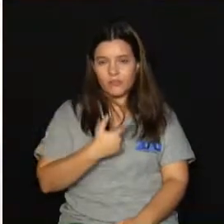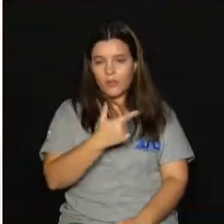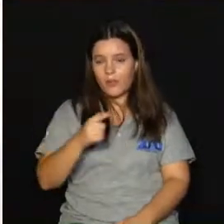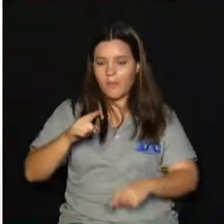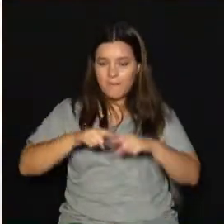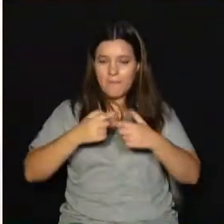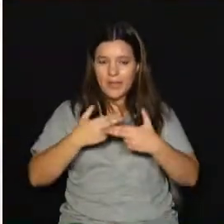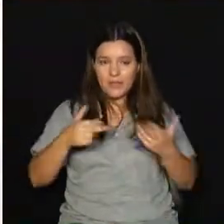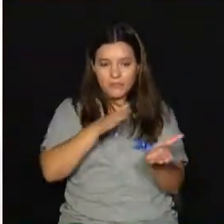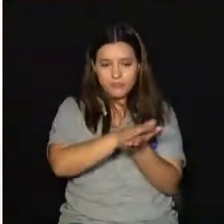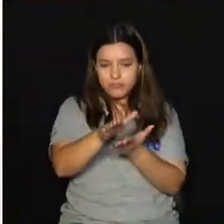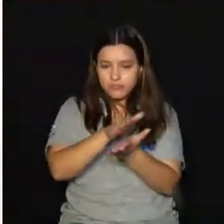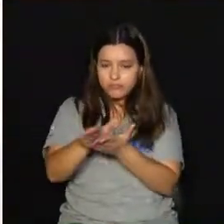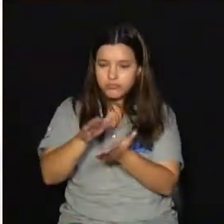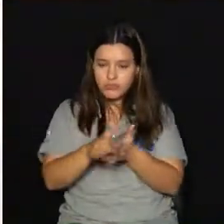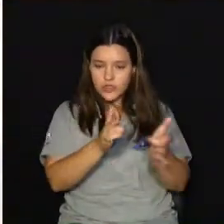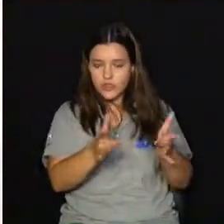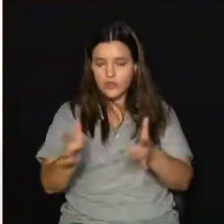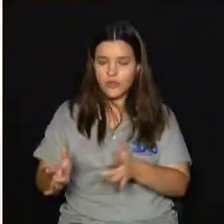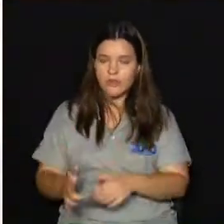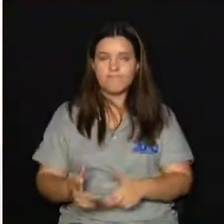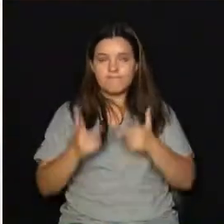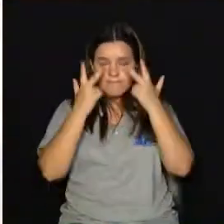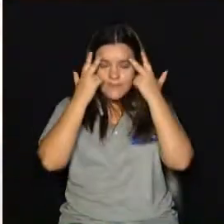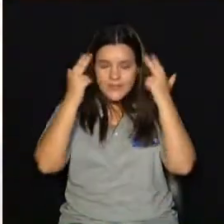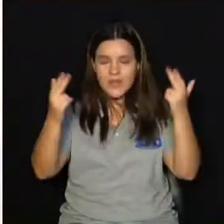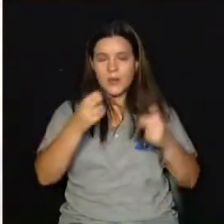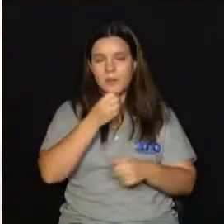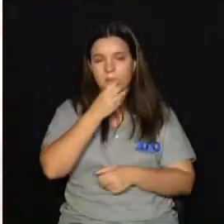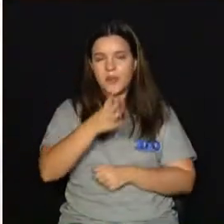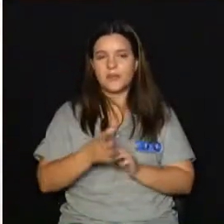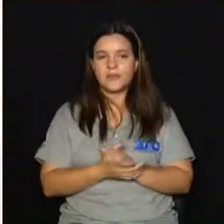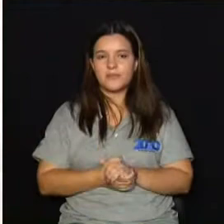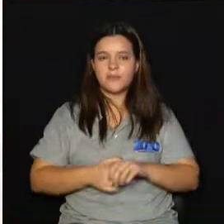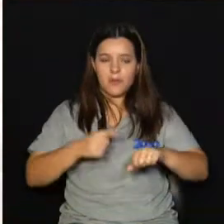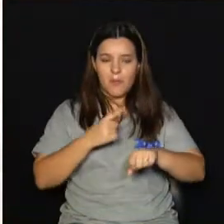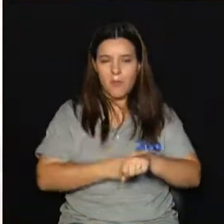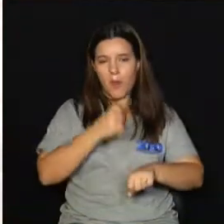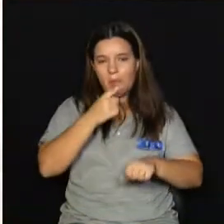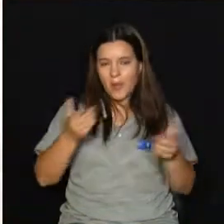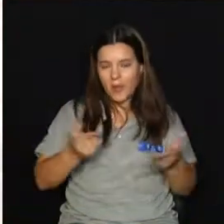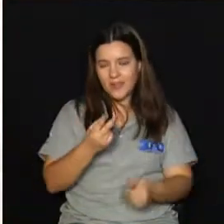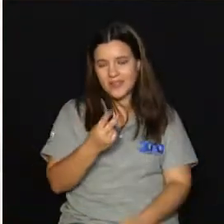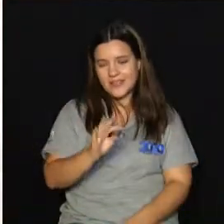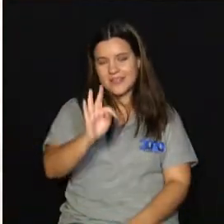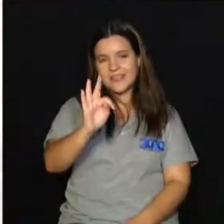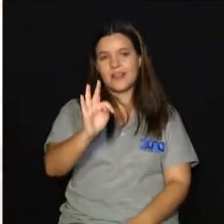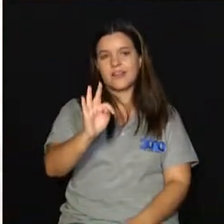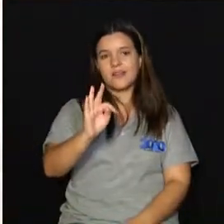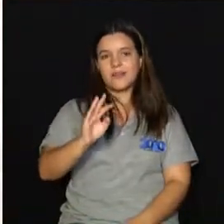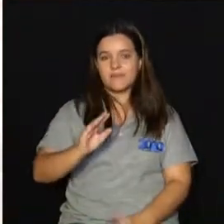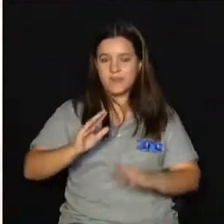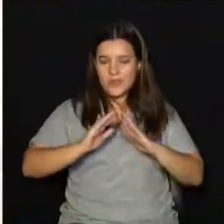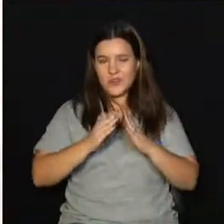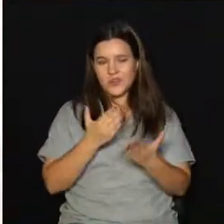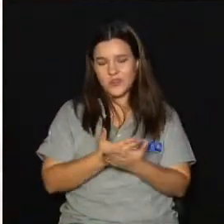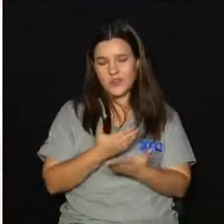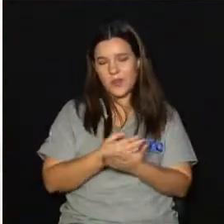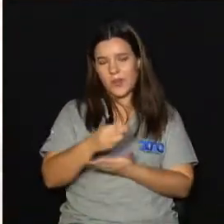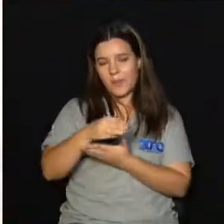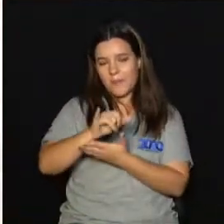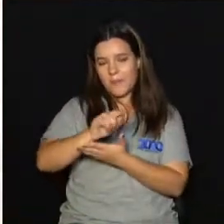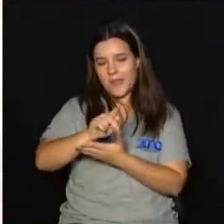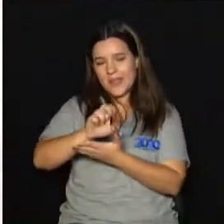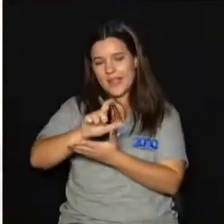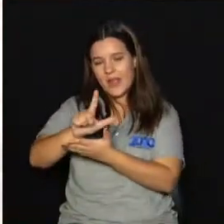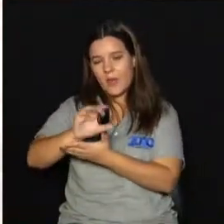gráfico jogado no chão. Então está tudo bem tranquilo neste momento de segundo turno aqui na Escola Miguel Vicente Cury,